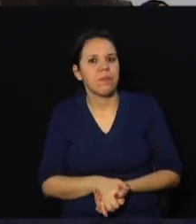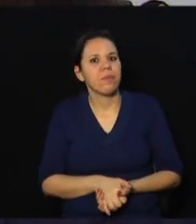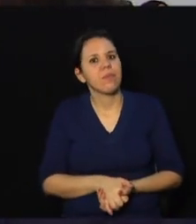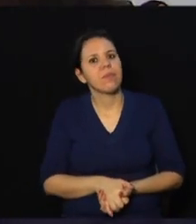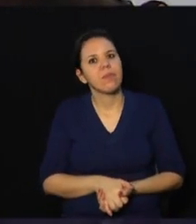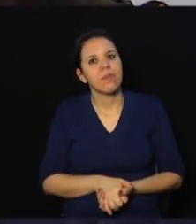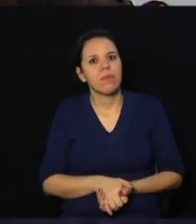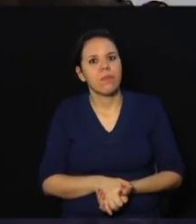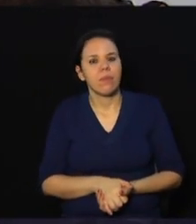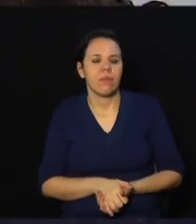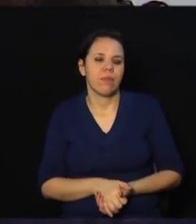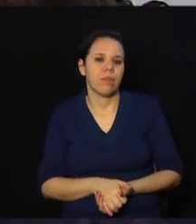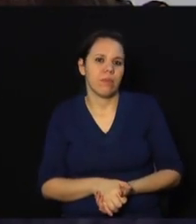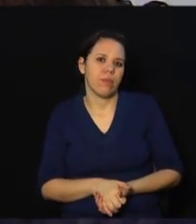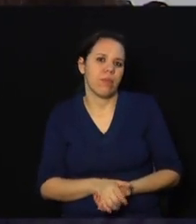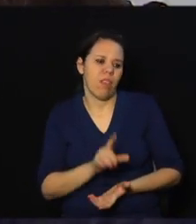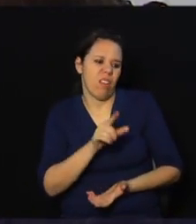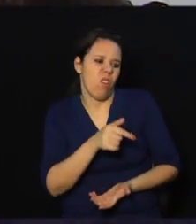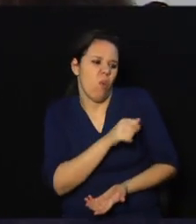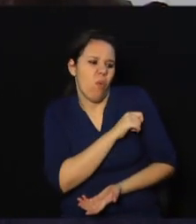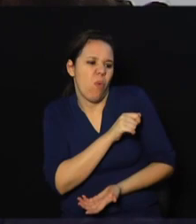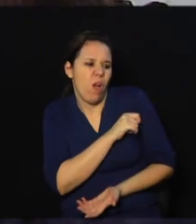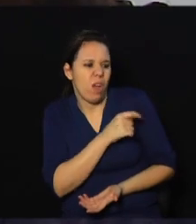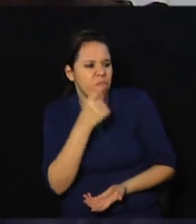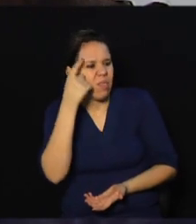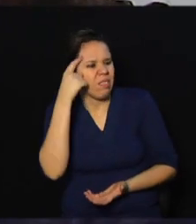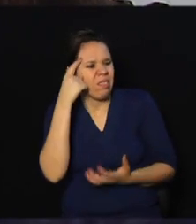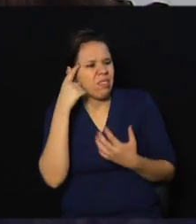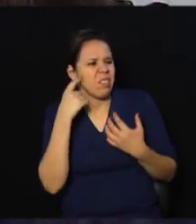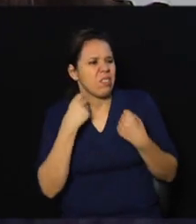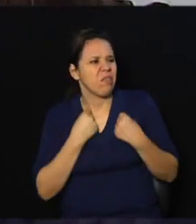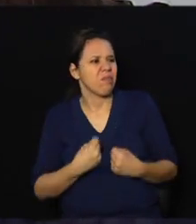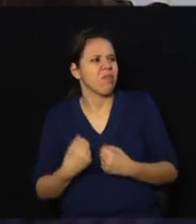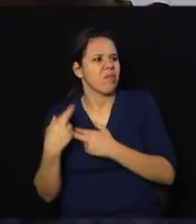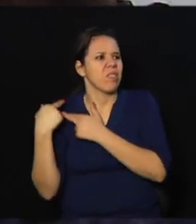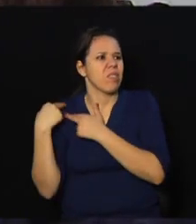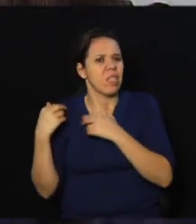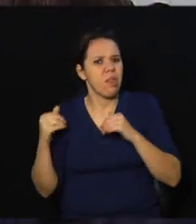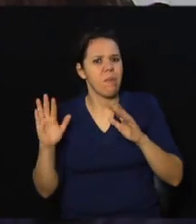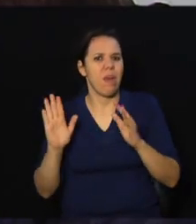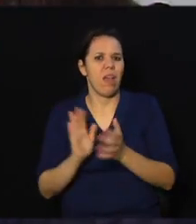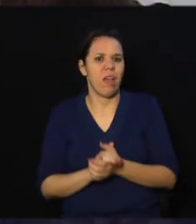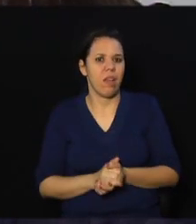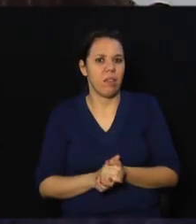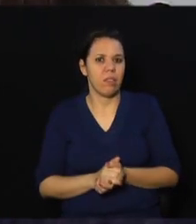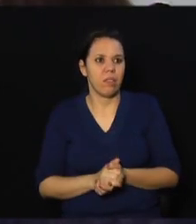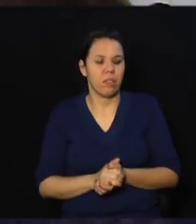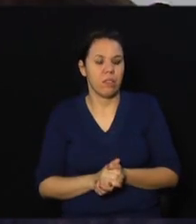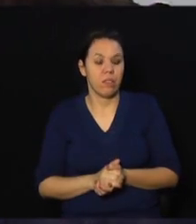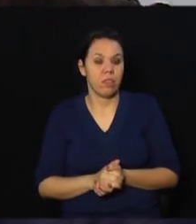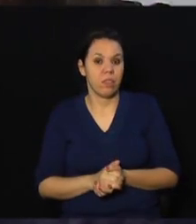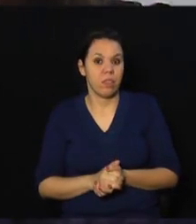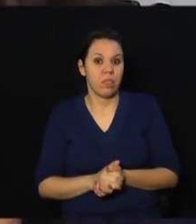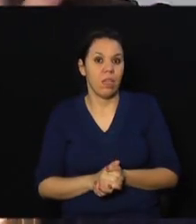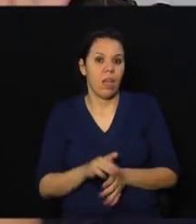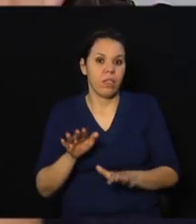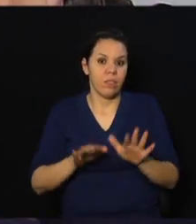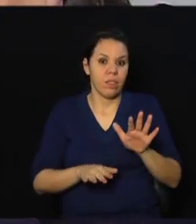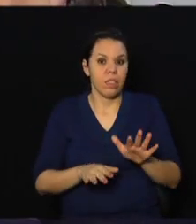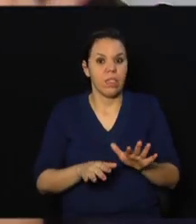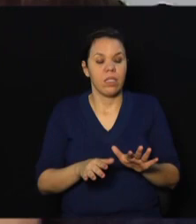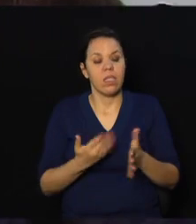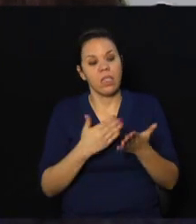isso, geralmente, para o aluno é um peso a mais, né? Porque ele tem, provavelmente na